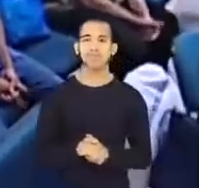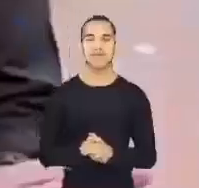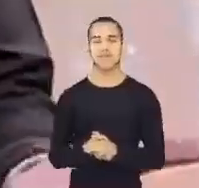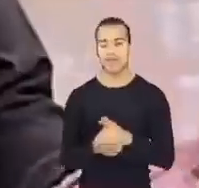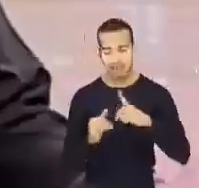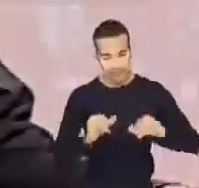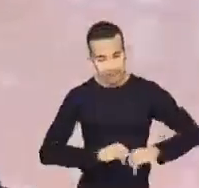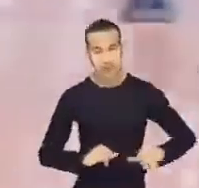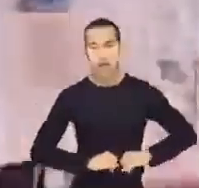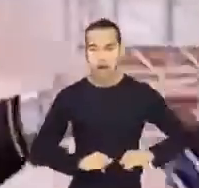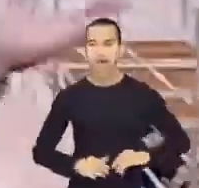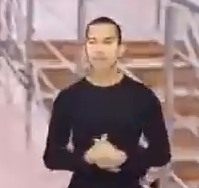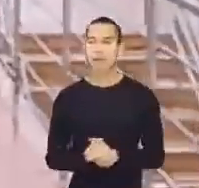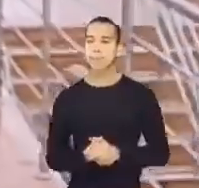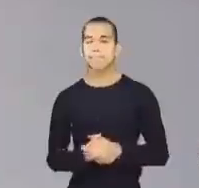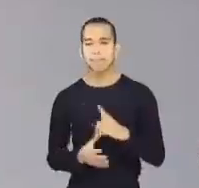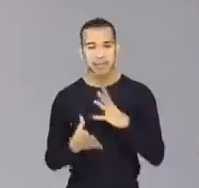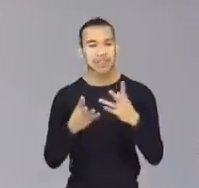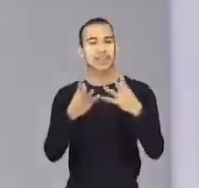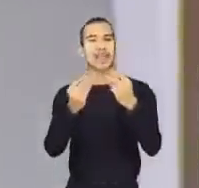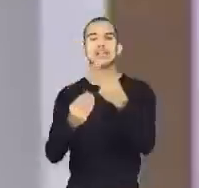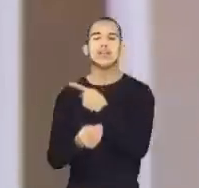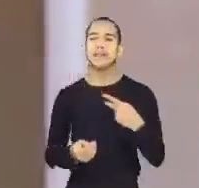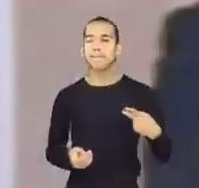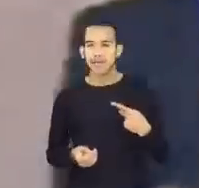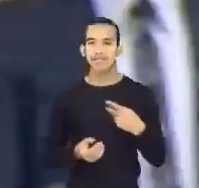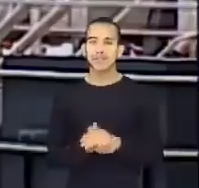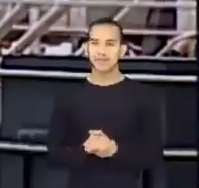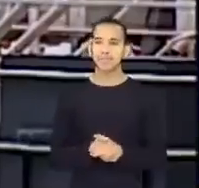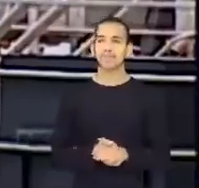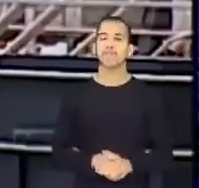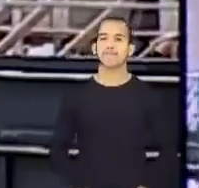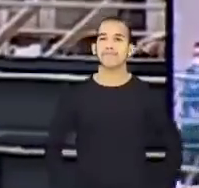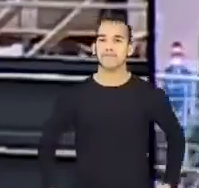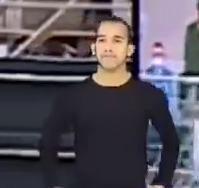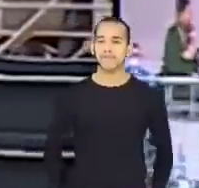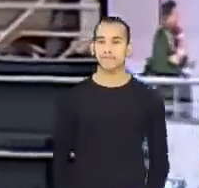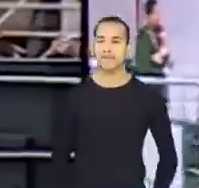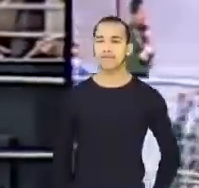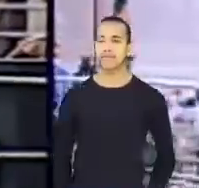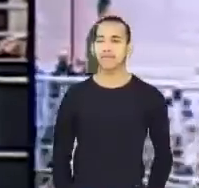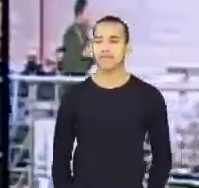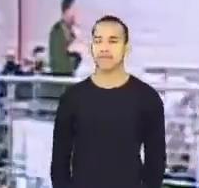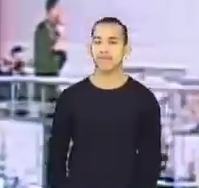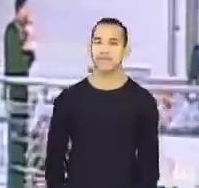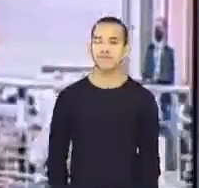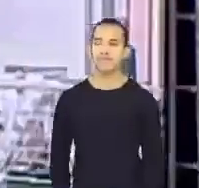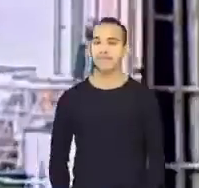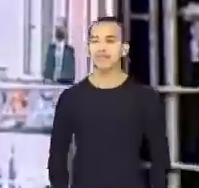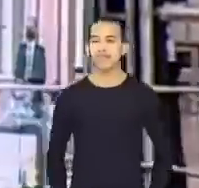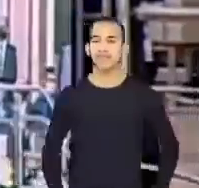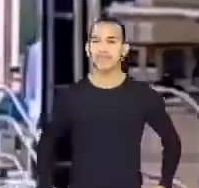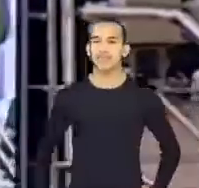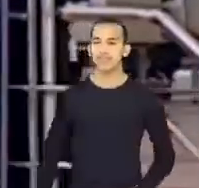Apanha e pronto. O único pastor enjoado mesmo que tem nesse país, acho que sou eu. Quer dizer, o único não, né? Tem uns treinos, né?